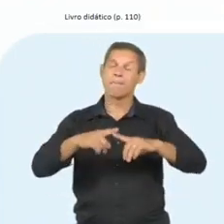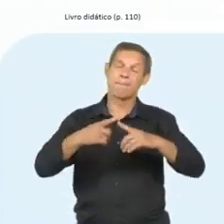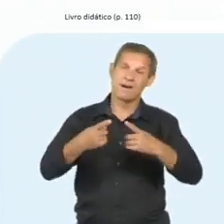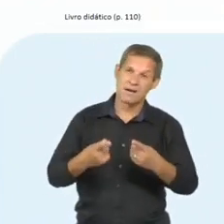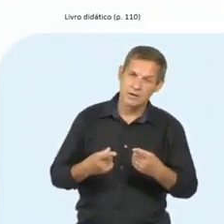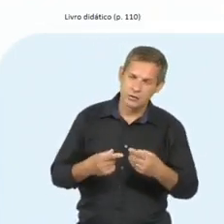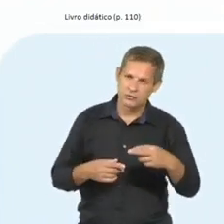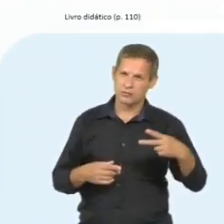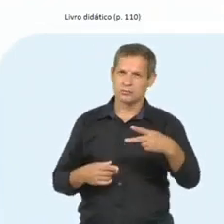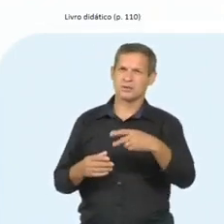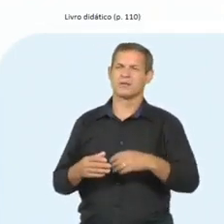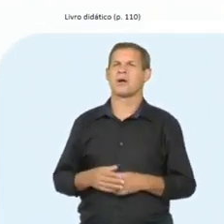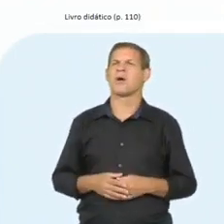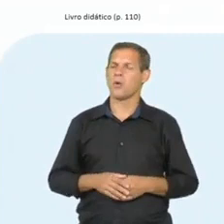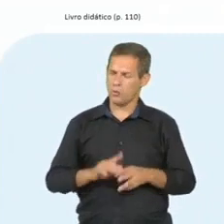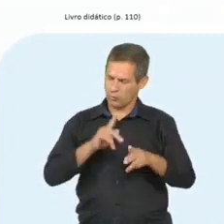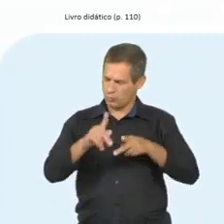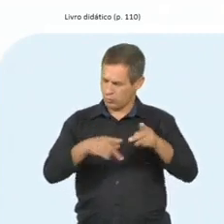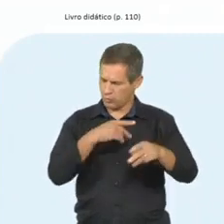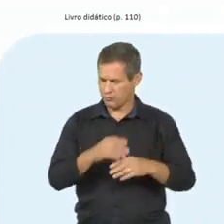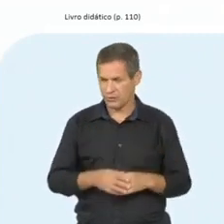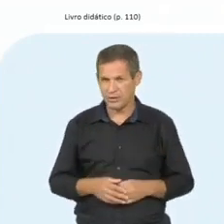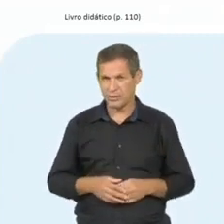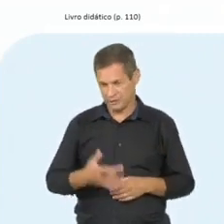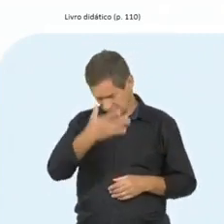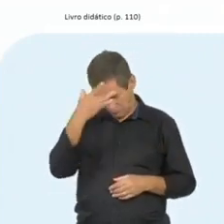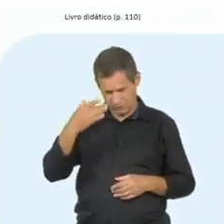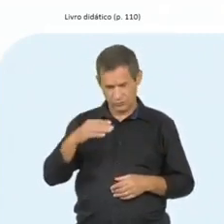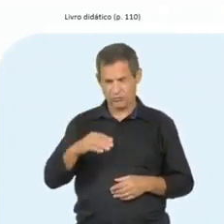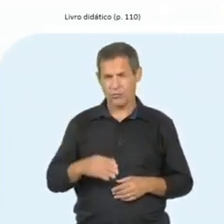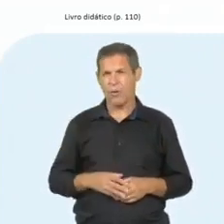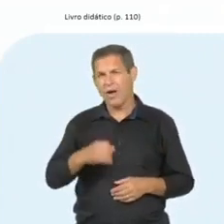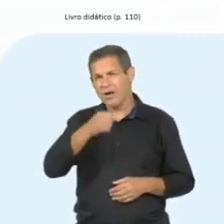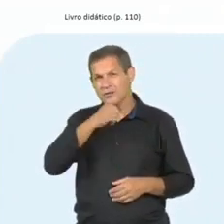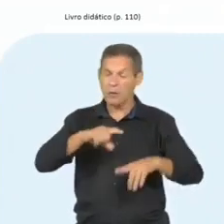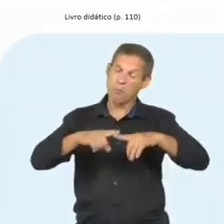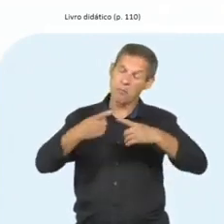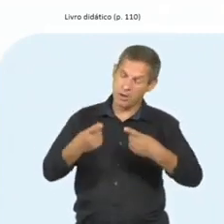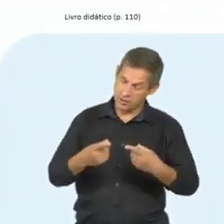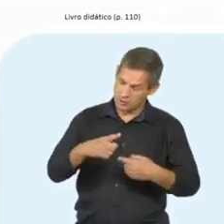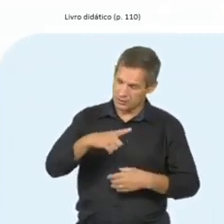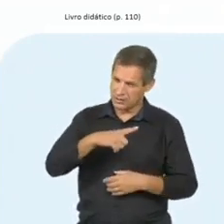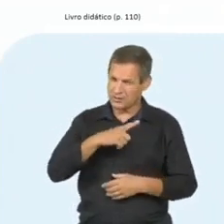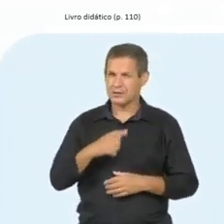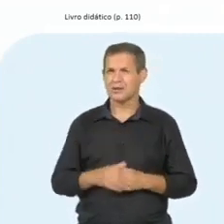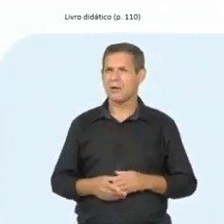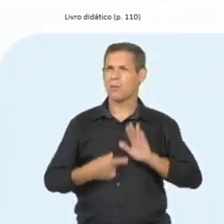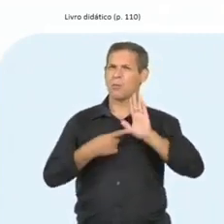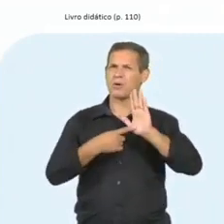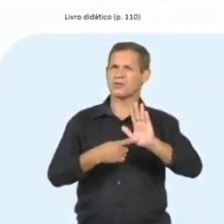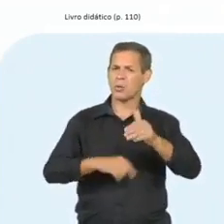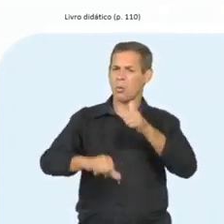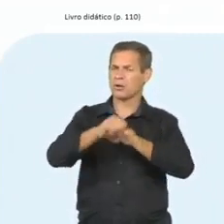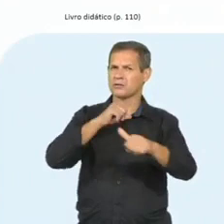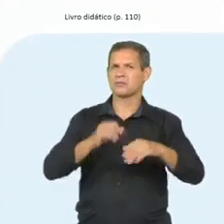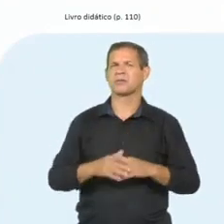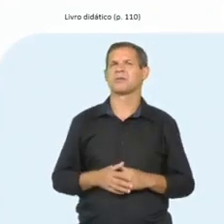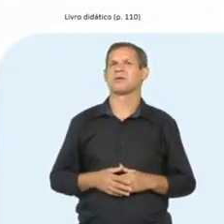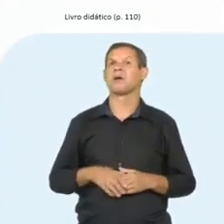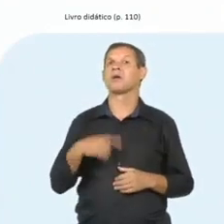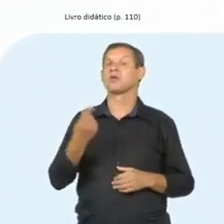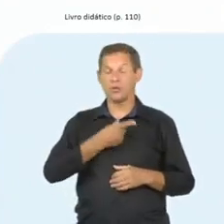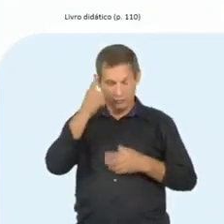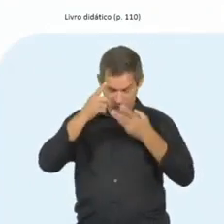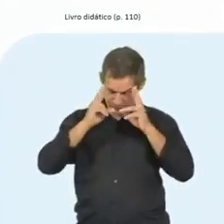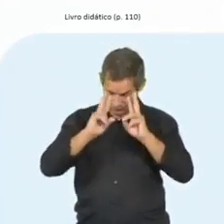uma menor população de indivíduos mais velhos. No entanto, ela vai apresentando algumas transformações, e a gente já